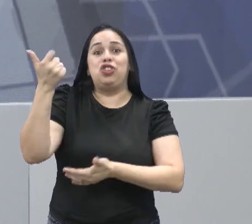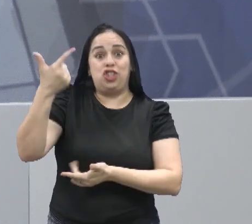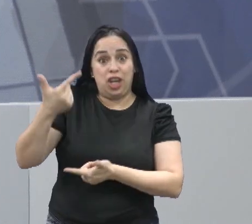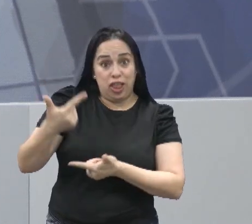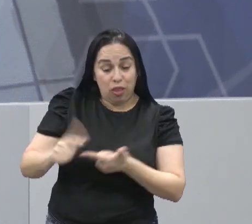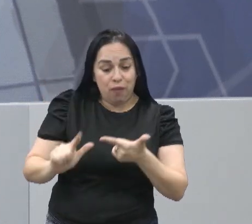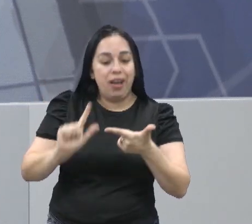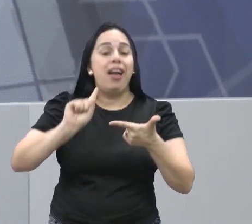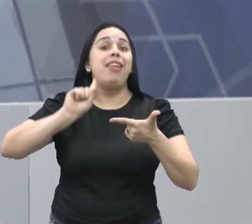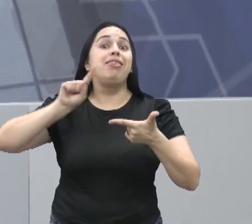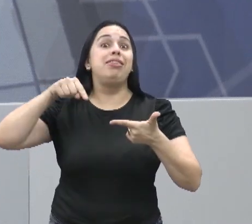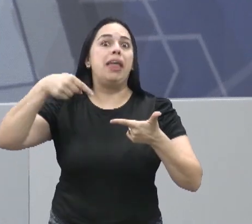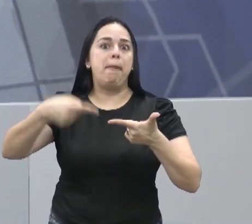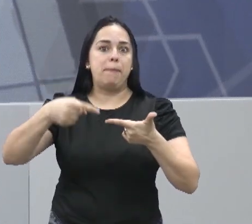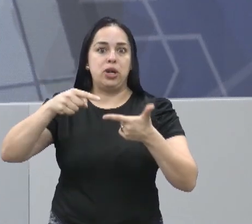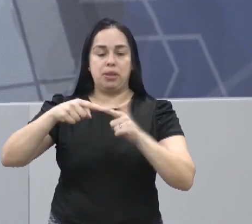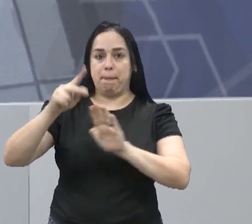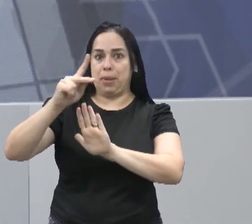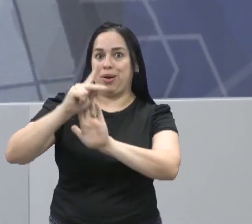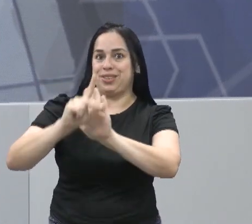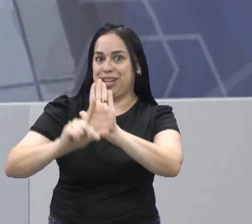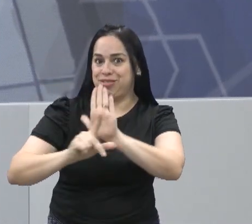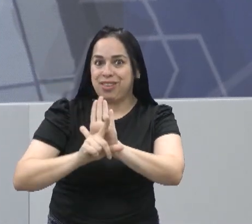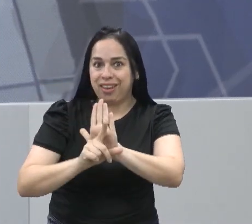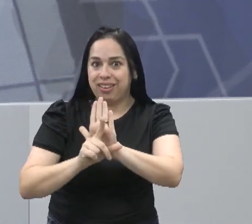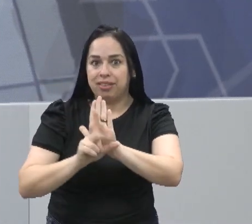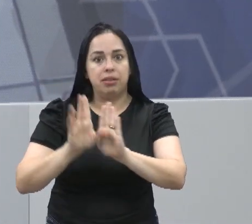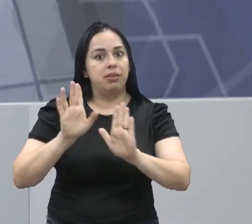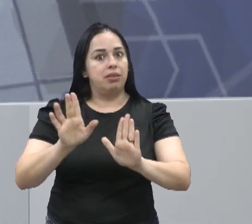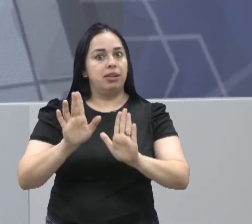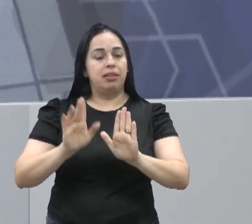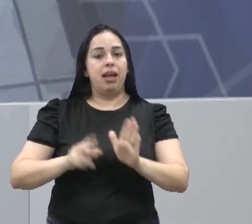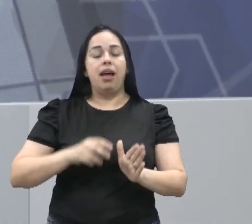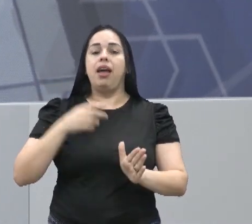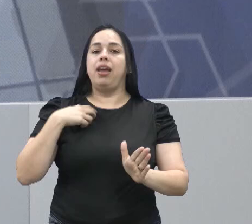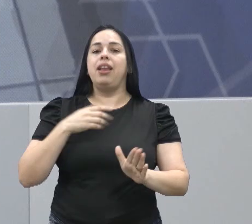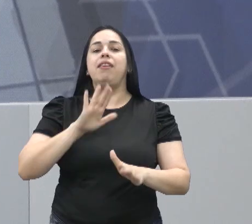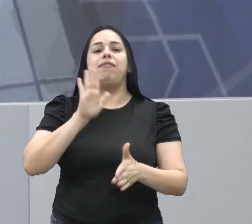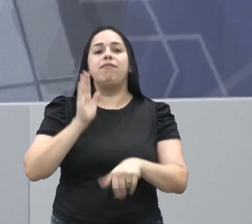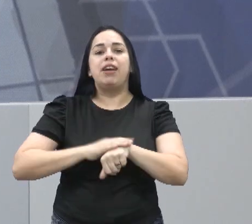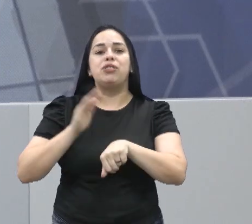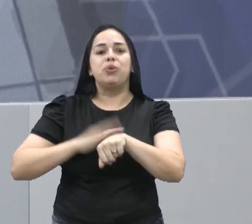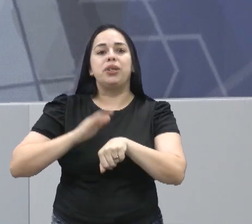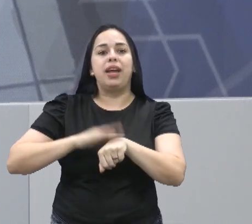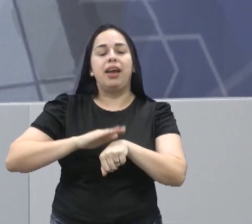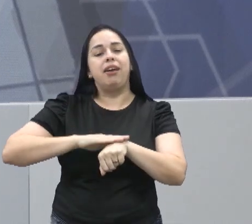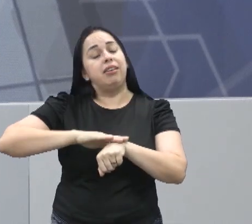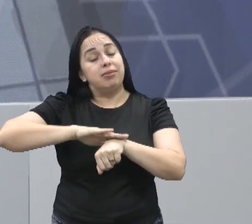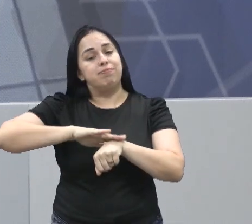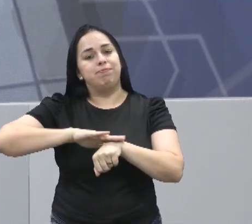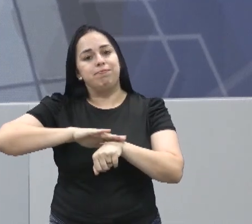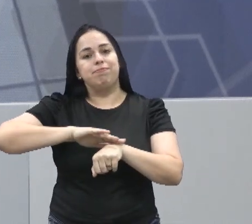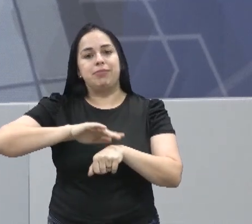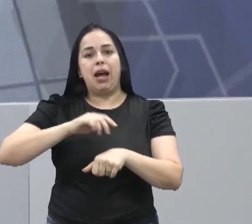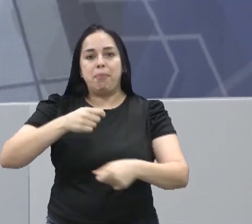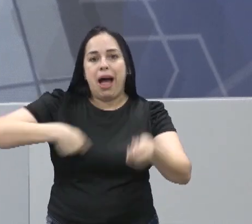cometeu uma improbidade administrativa, uma pedalada, porque foi